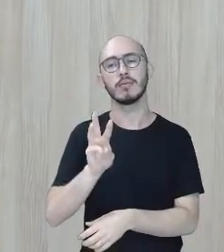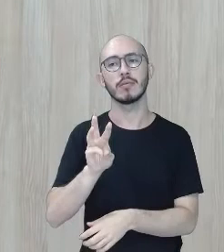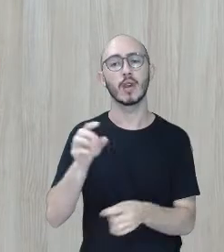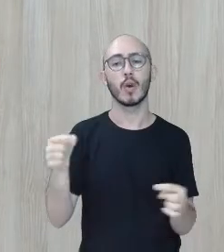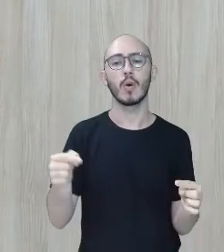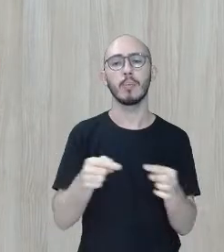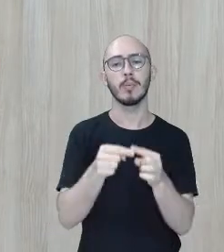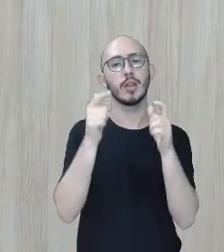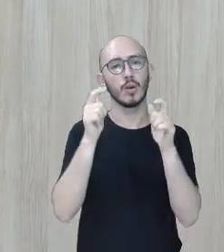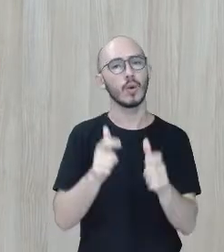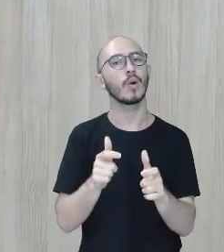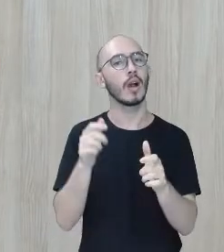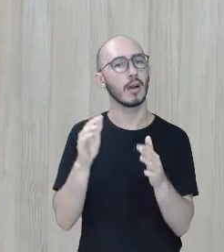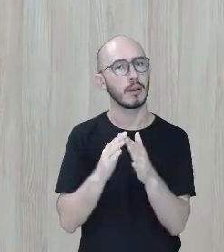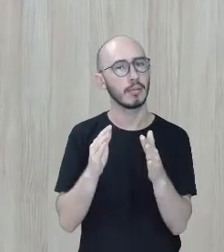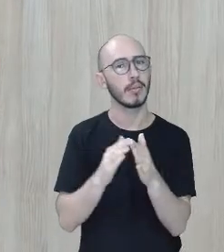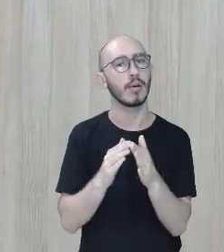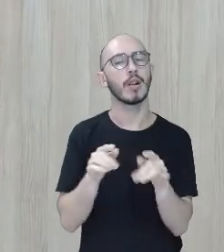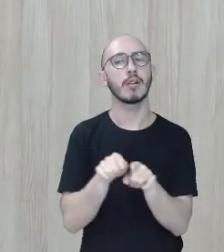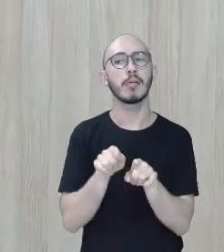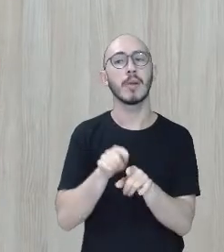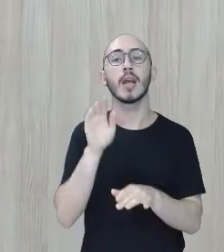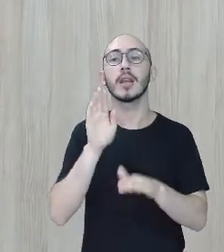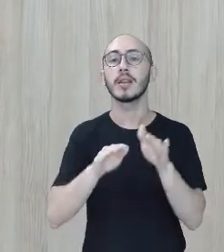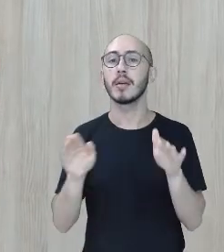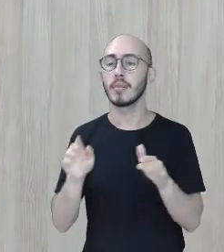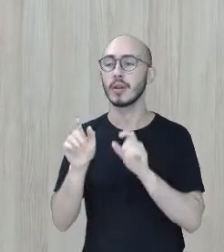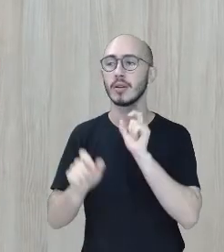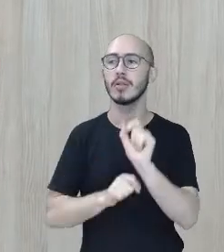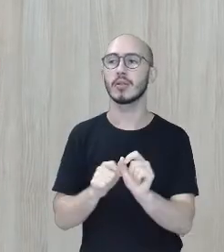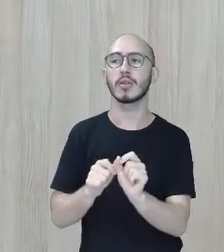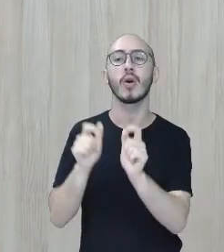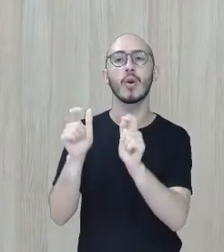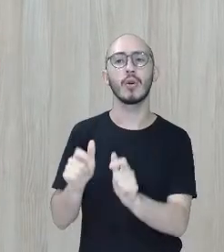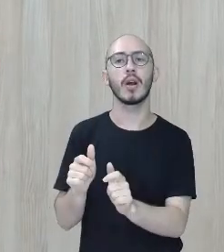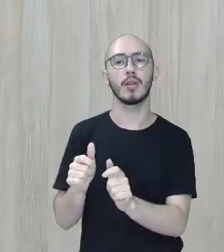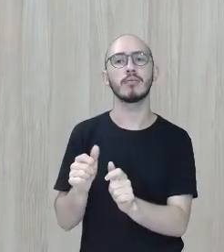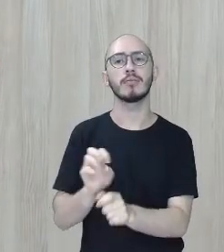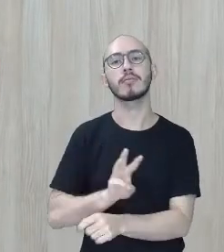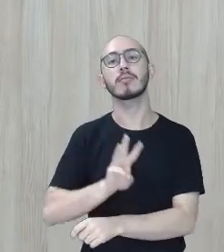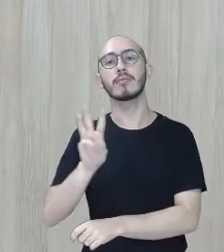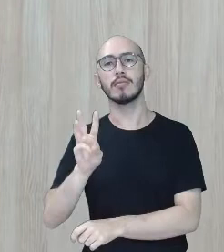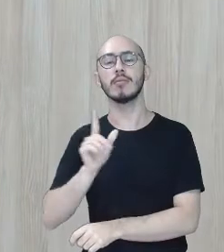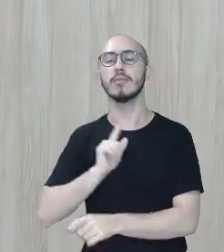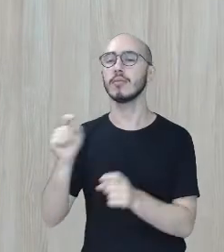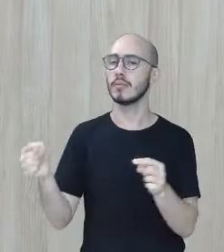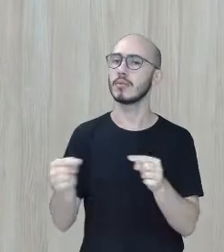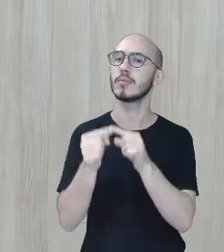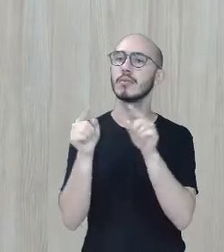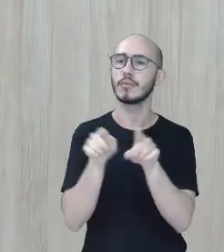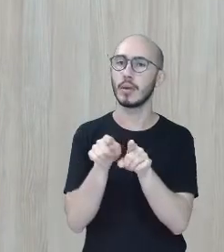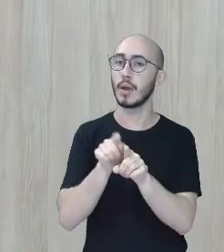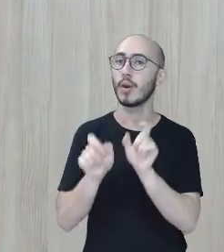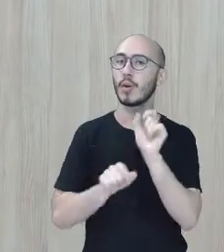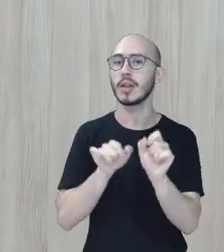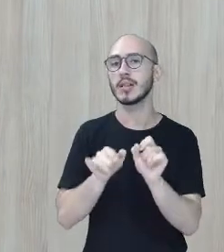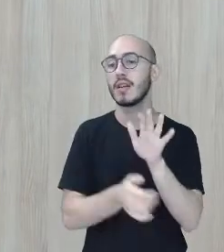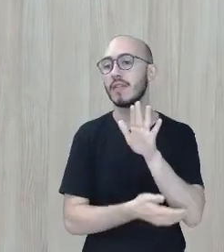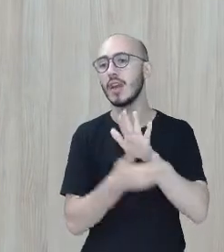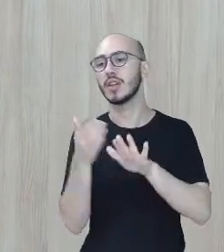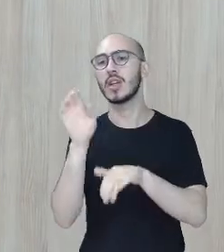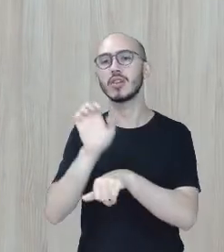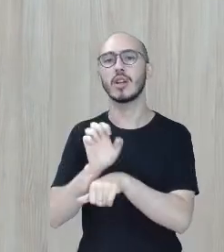dependendo do lugar que você mora e dependendo da voltagem do local que você vai usar aquele aparelho. Então, às vezes, você viaja para